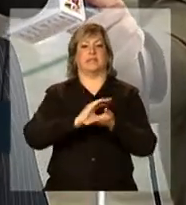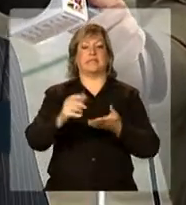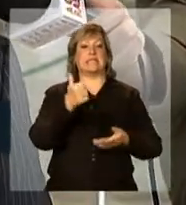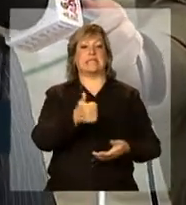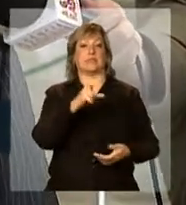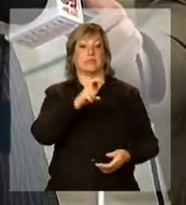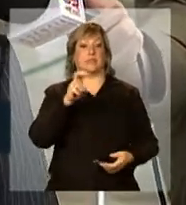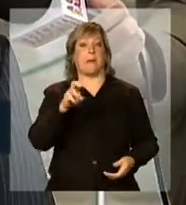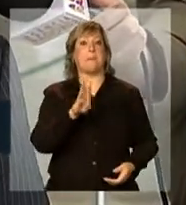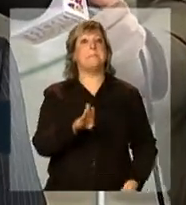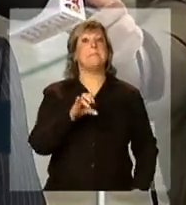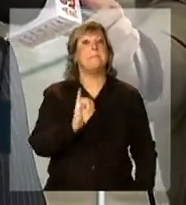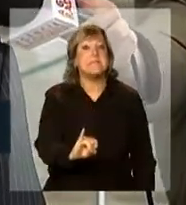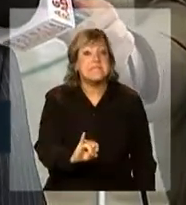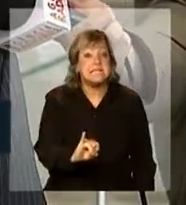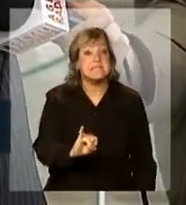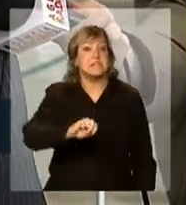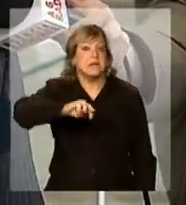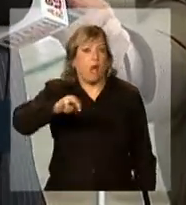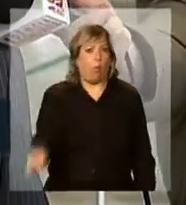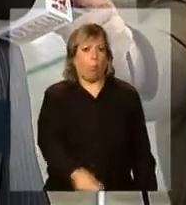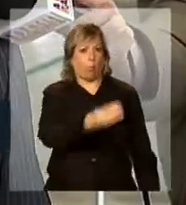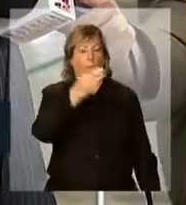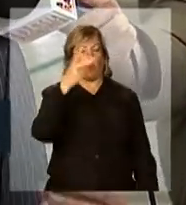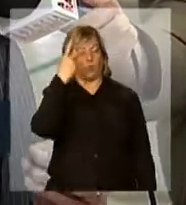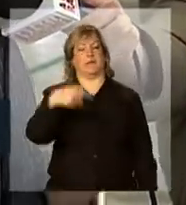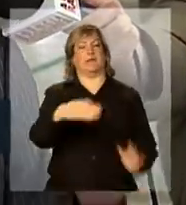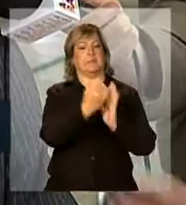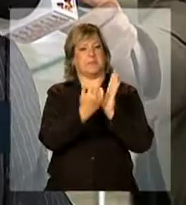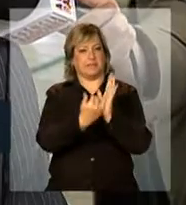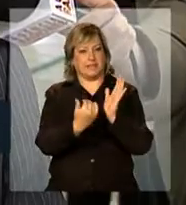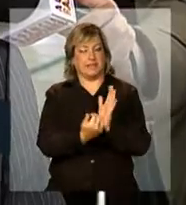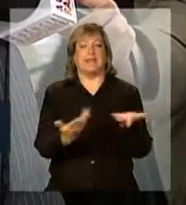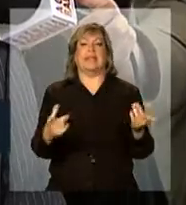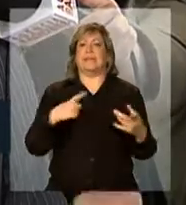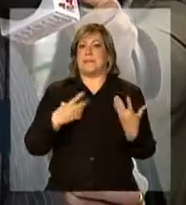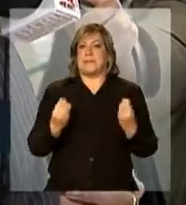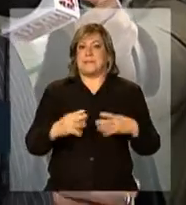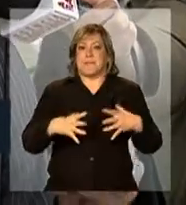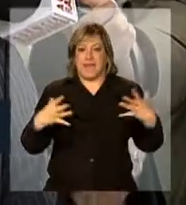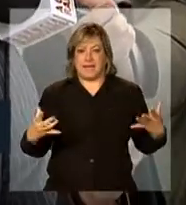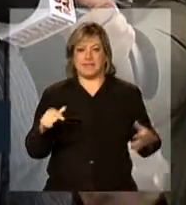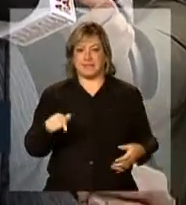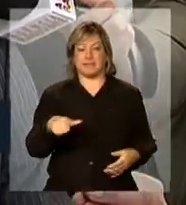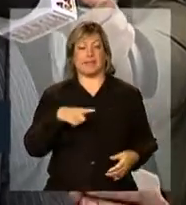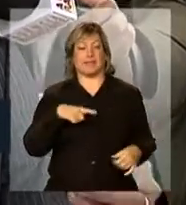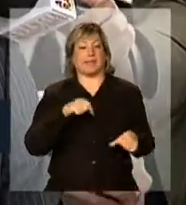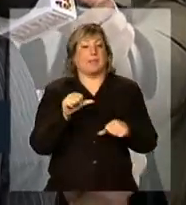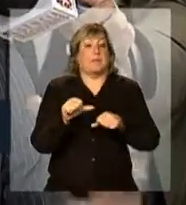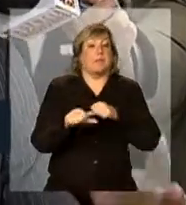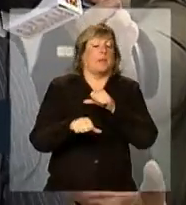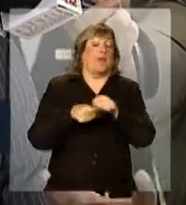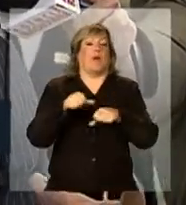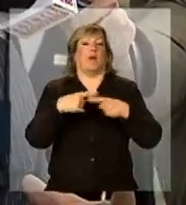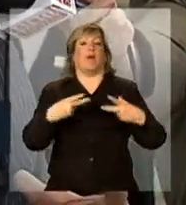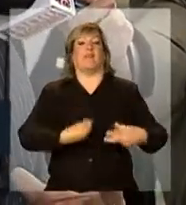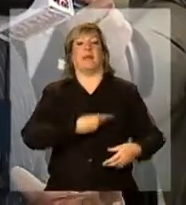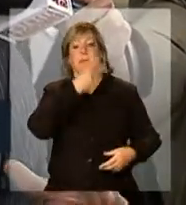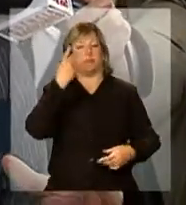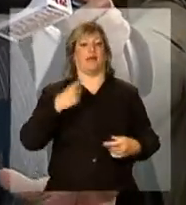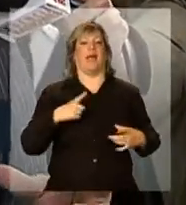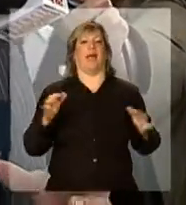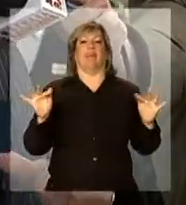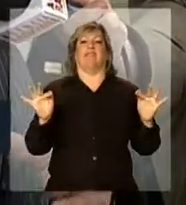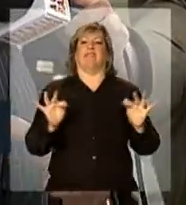155 bilhões de reais no programa e temos muito mais que isso. Nós temos a mudança de vida das